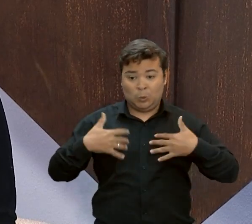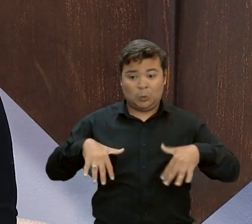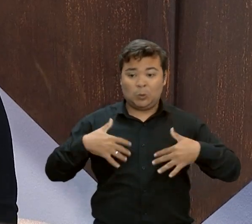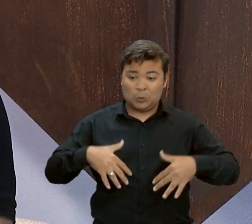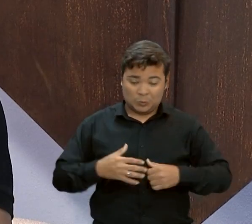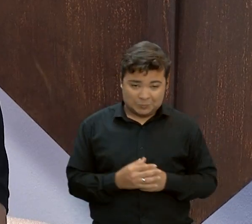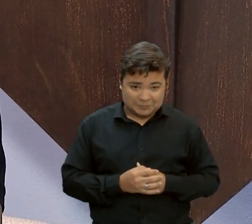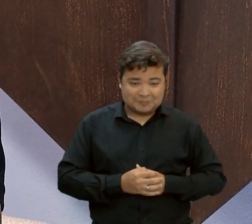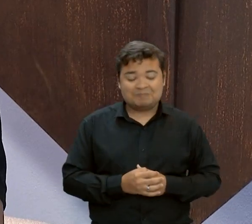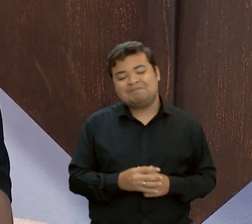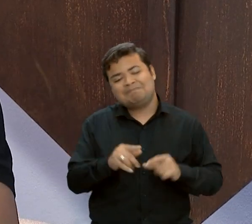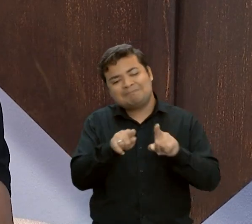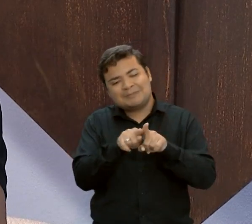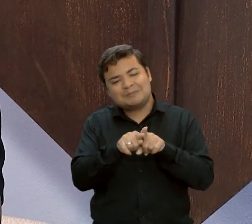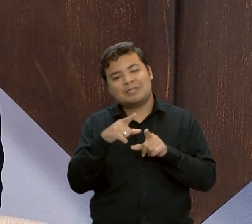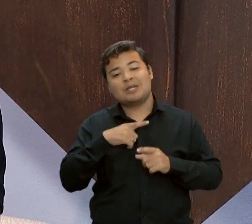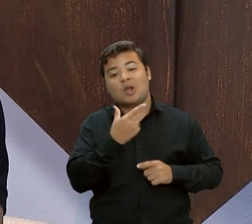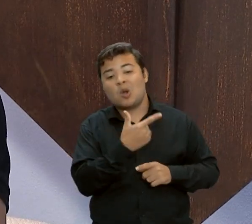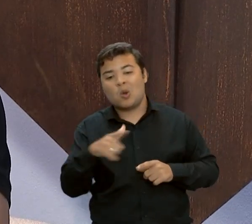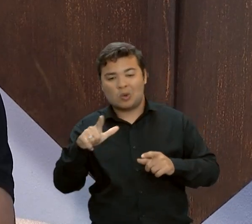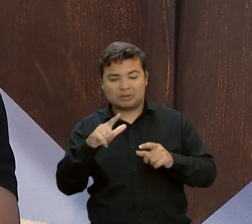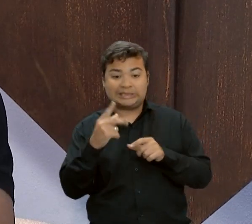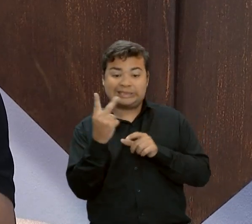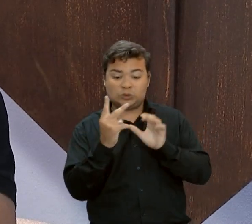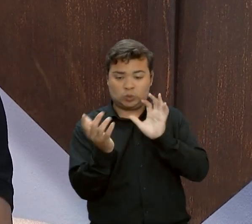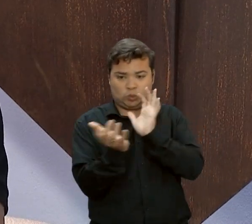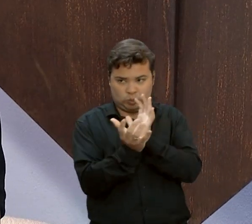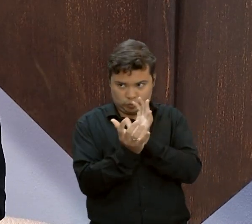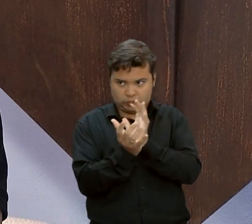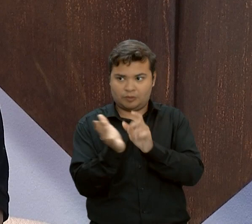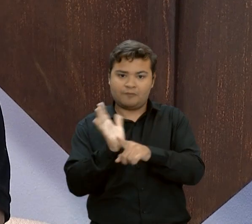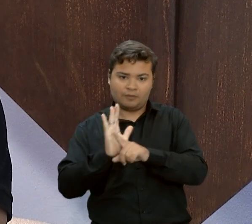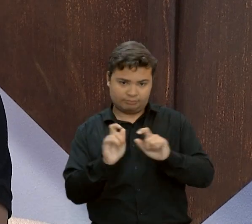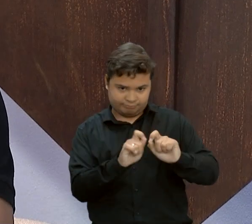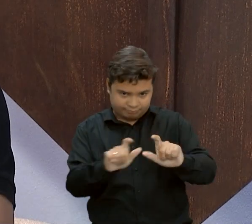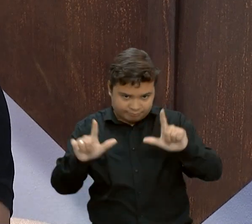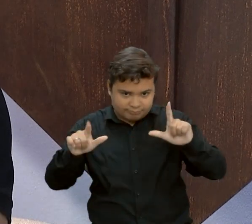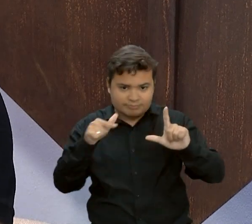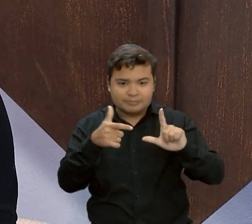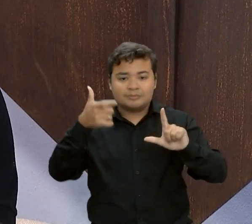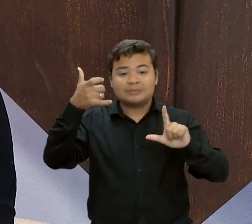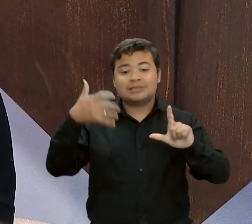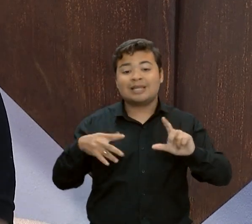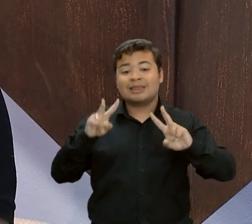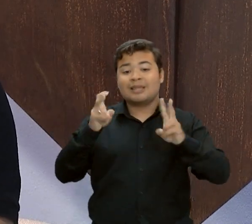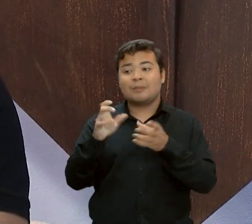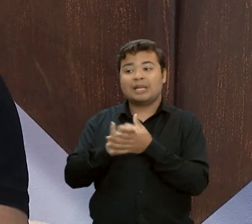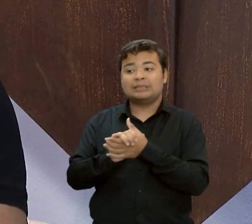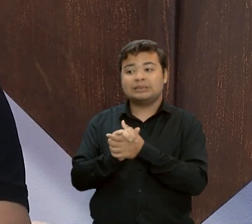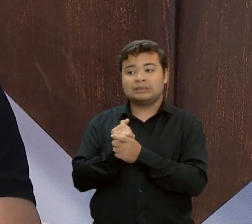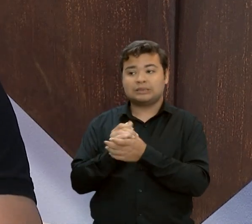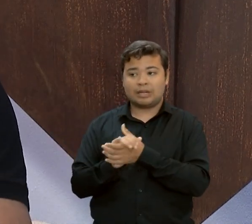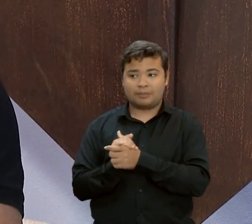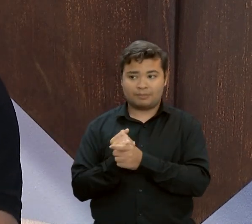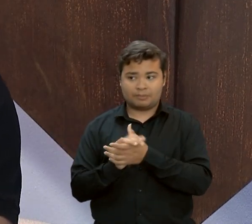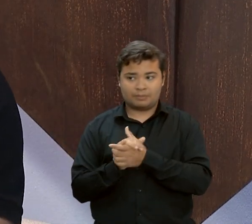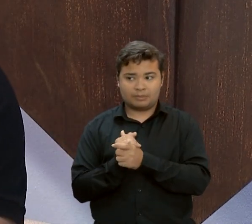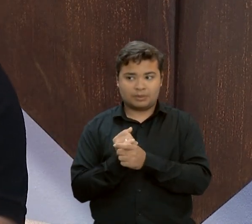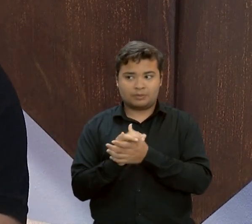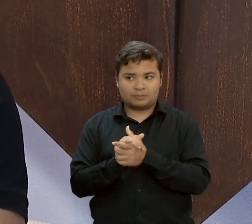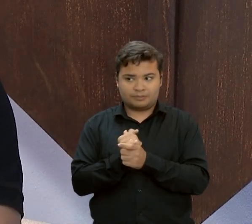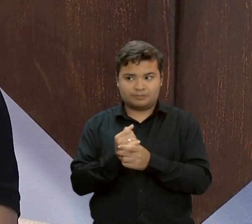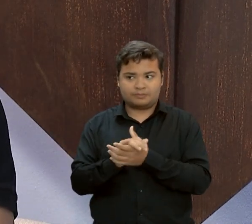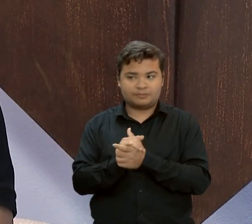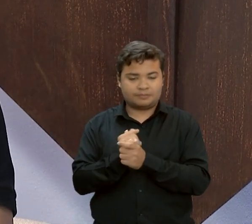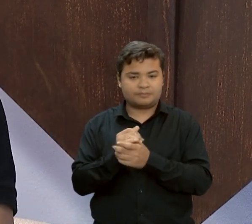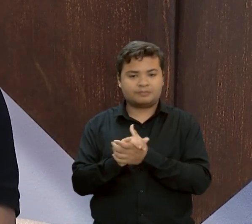né. Tem um outro episódio da segunda temporada, eu estou me recordando aqui, né, que fala sobre o sabão. Ali é como se eu estivesse lembrando da